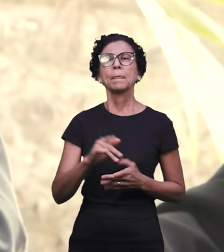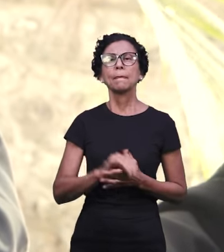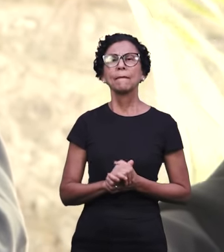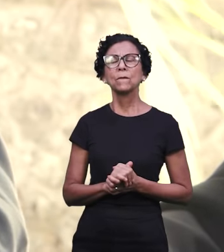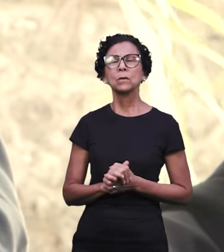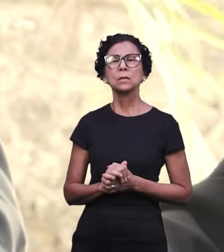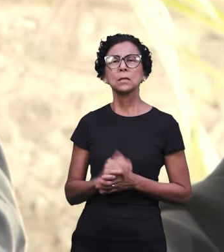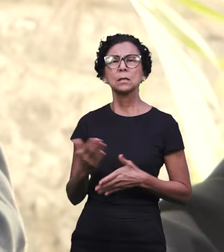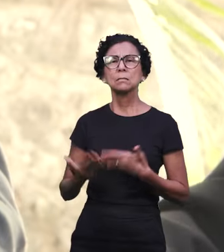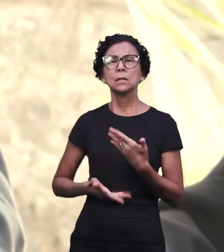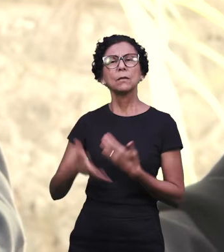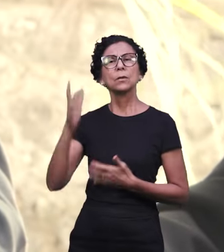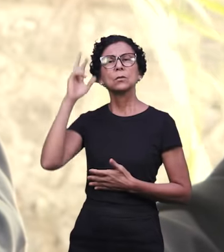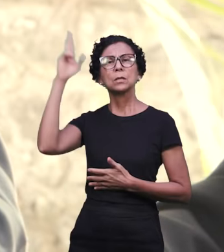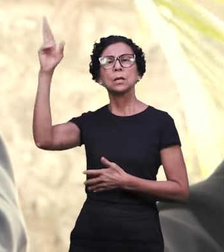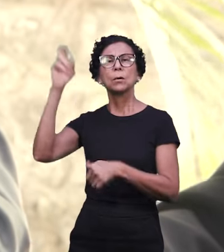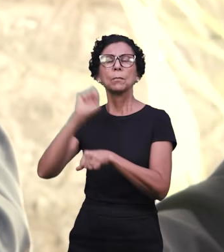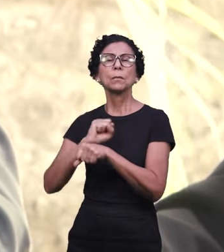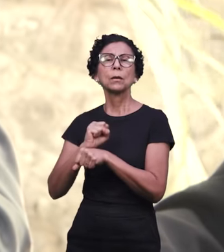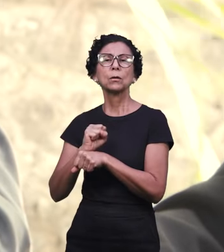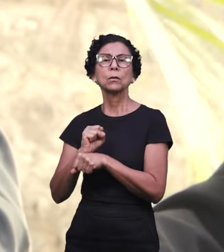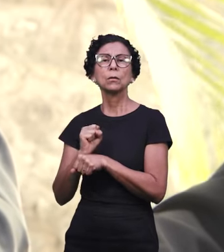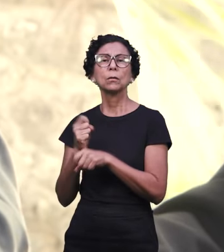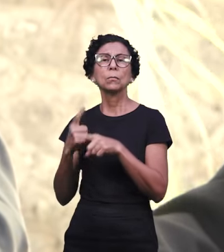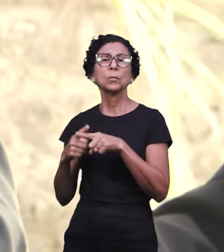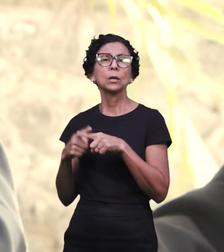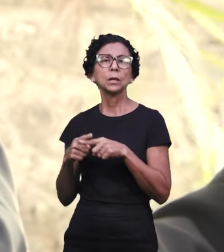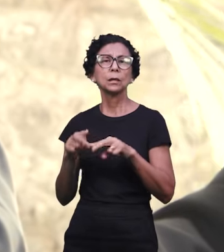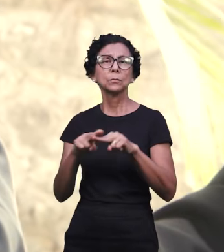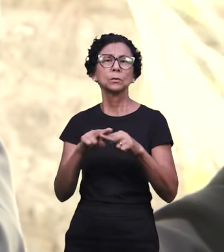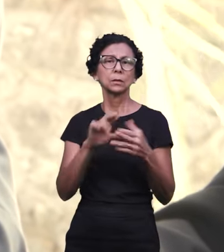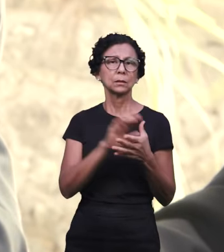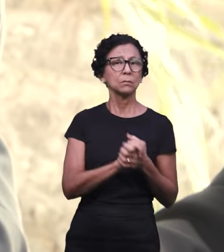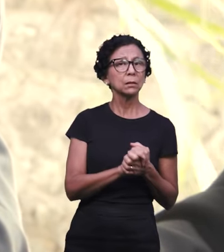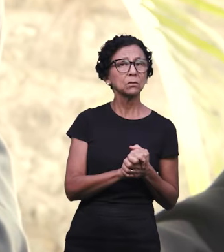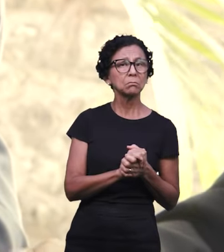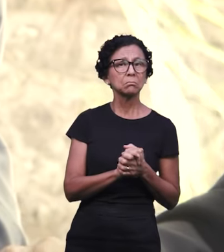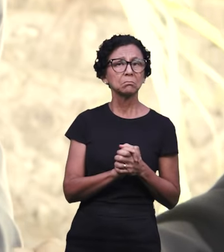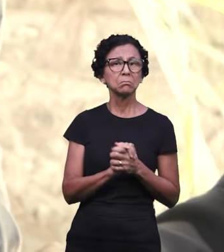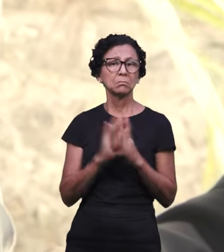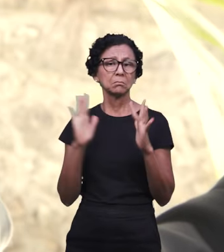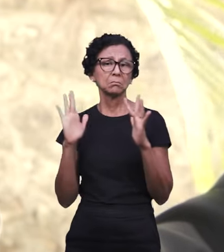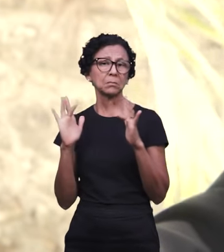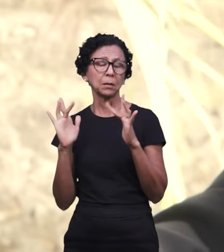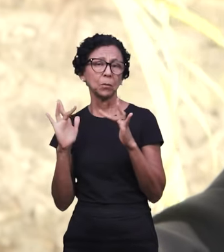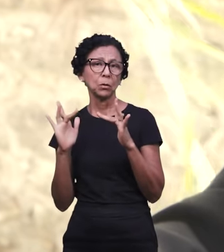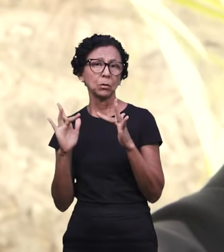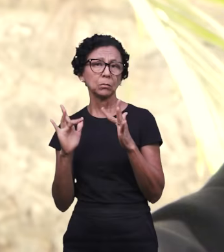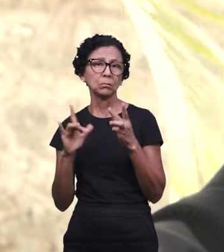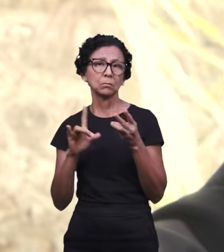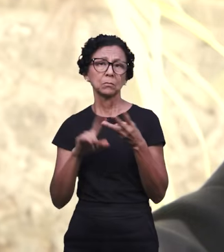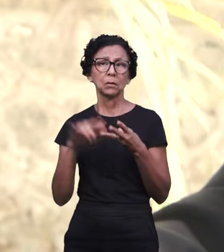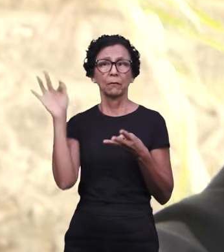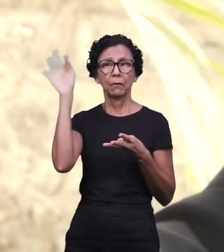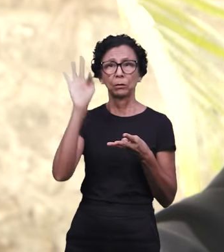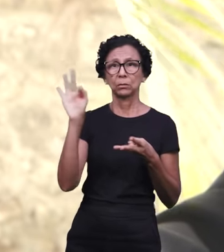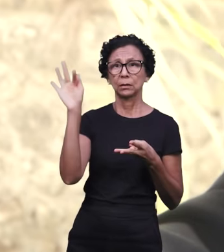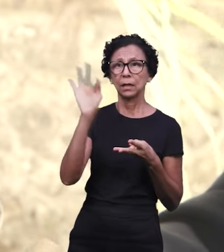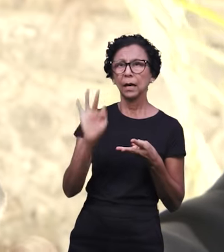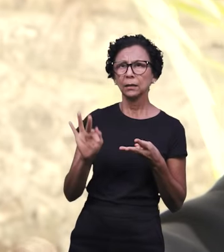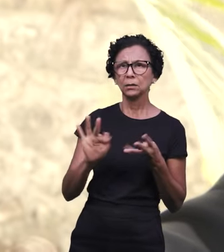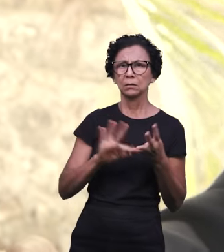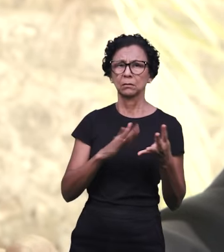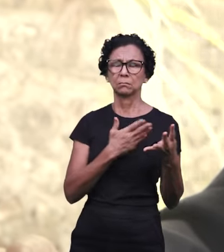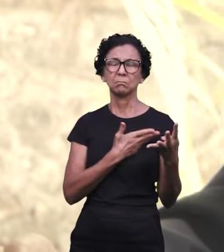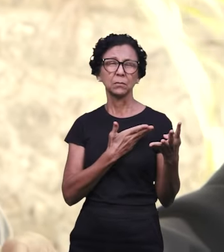Parou na caminhada, por quê? Qual foi o motivo? Foi o casamento? Foi o namoro? Foi a faculdade?